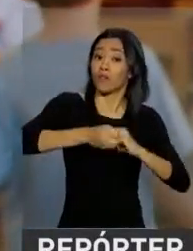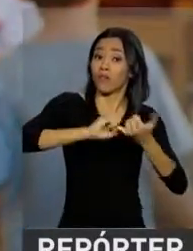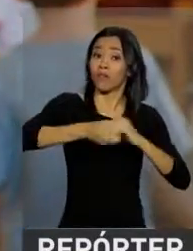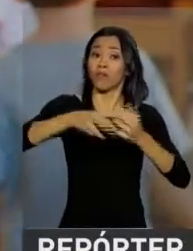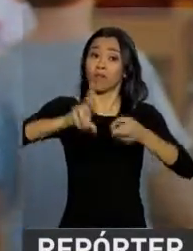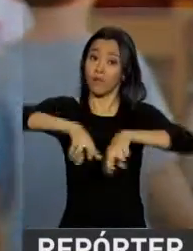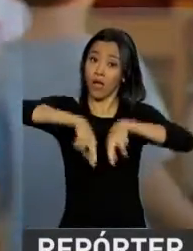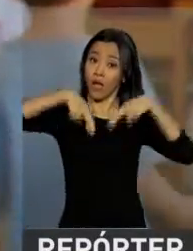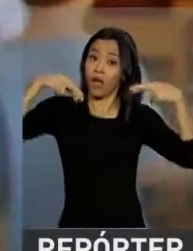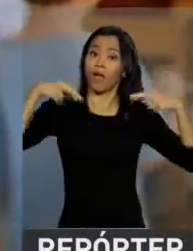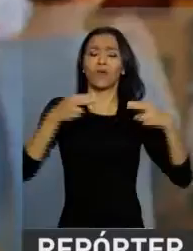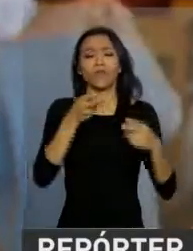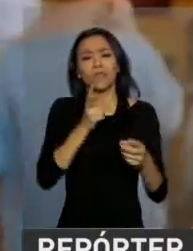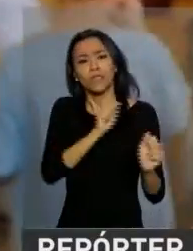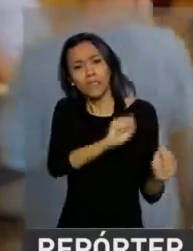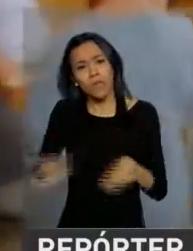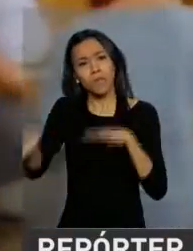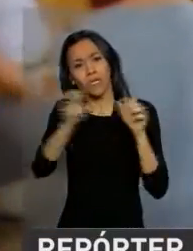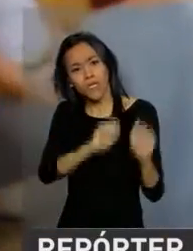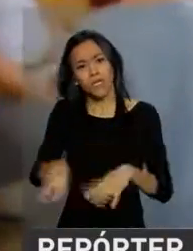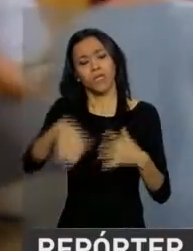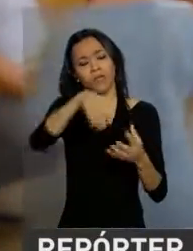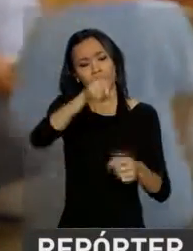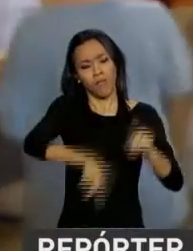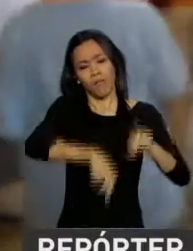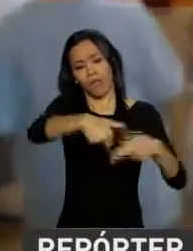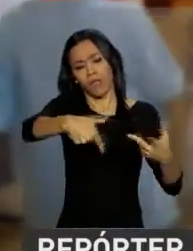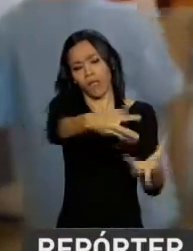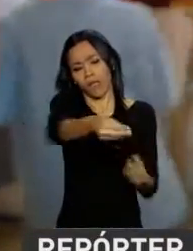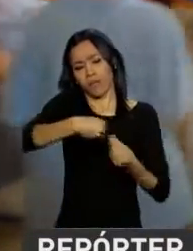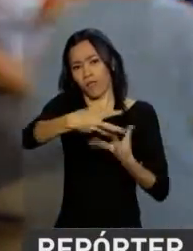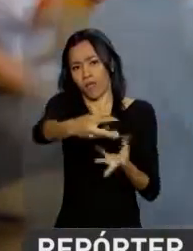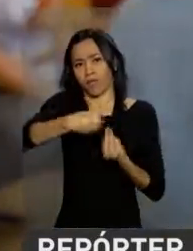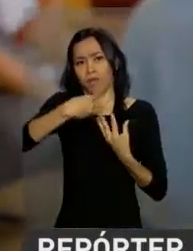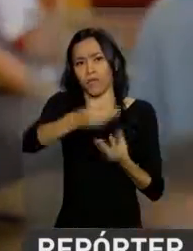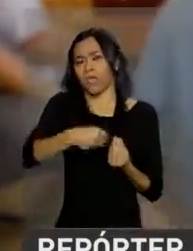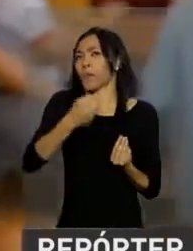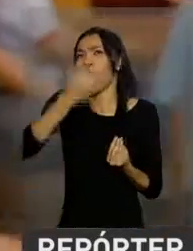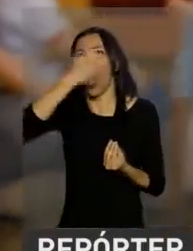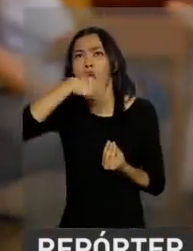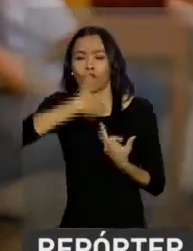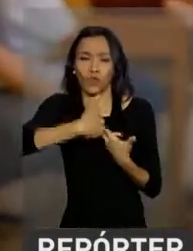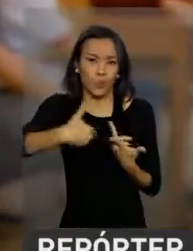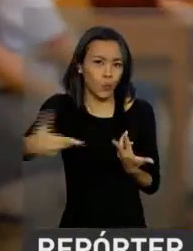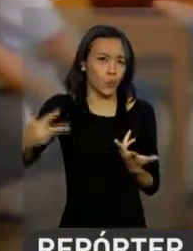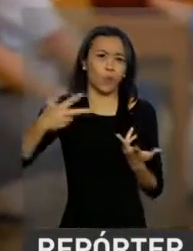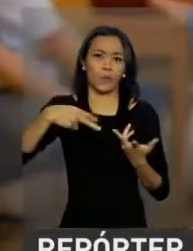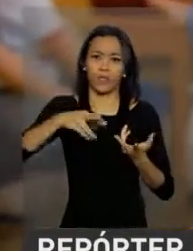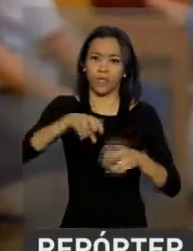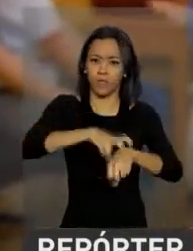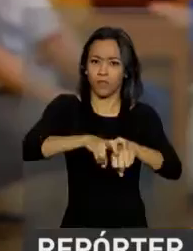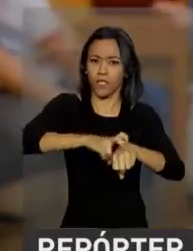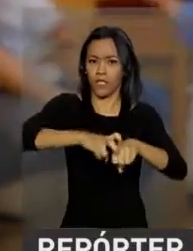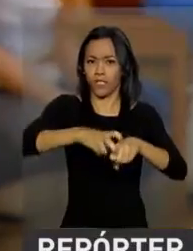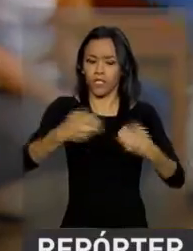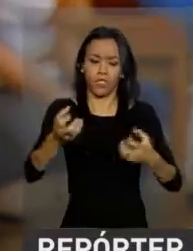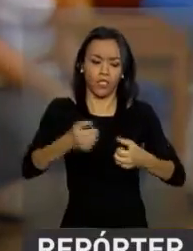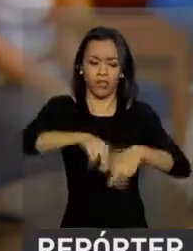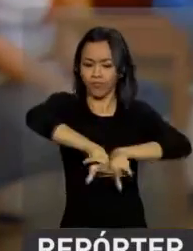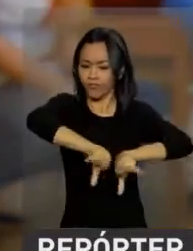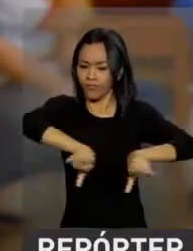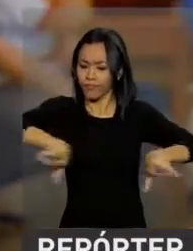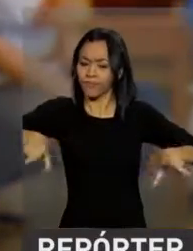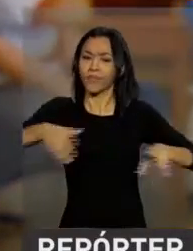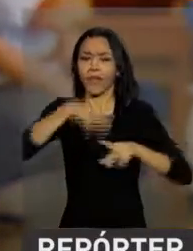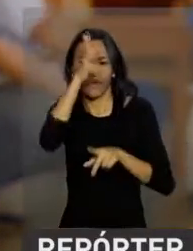toda semana a escola recebe os gêneros perecíveis que são as frutas e os vegetais as carnes de frango